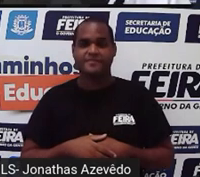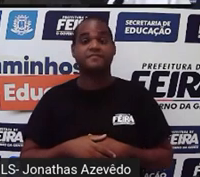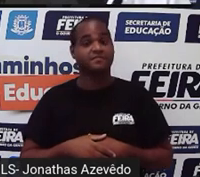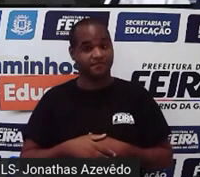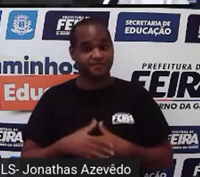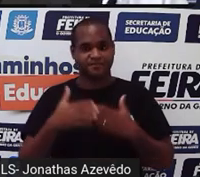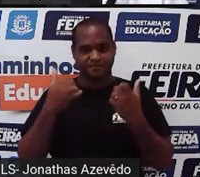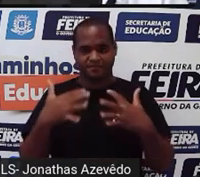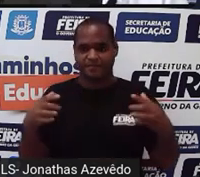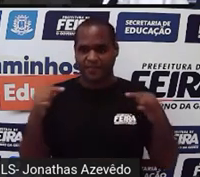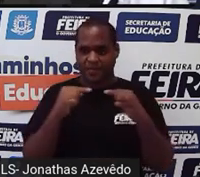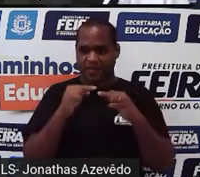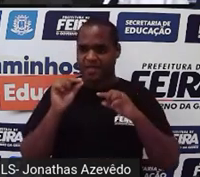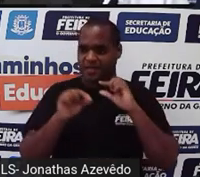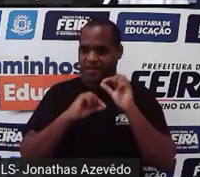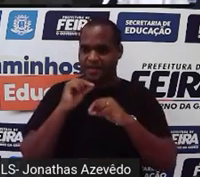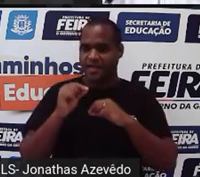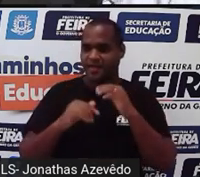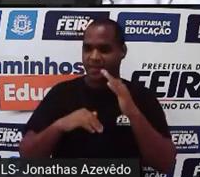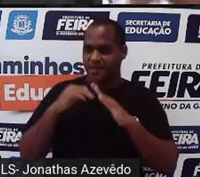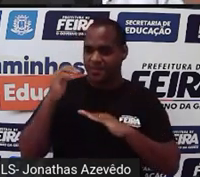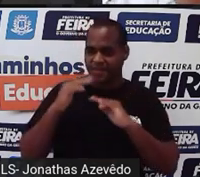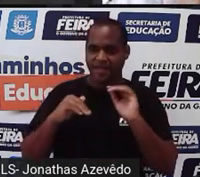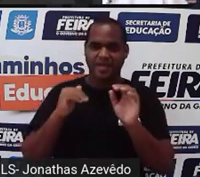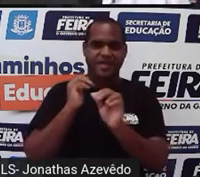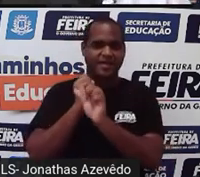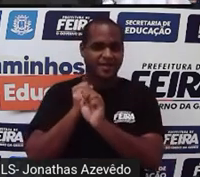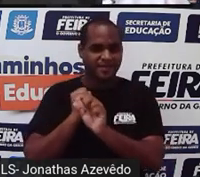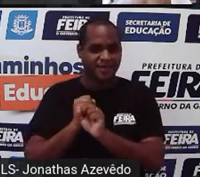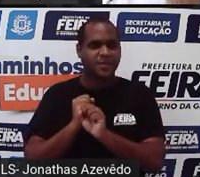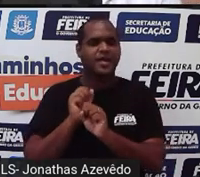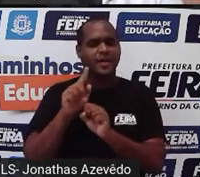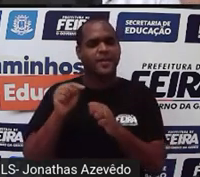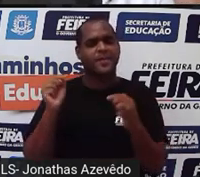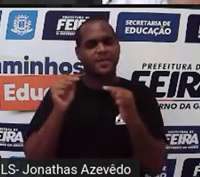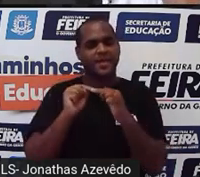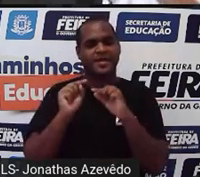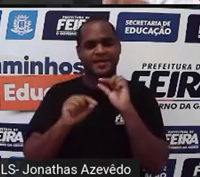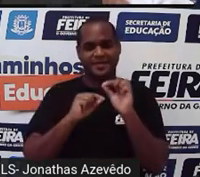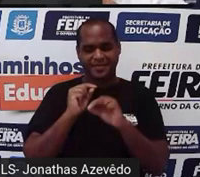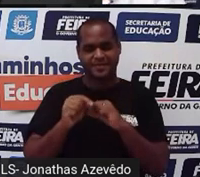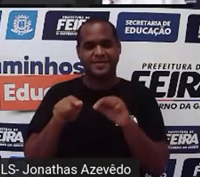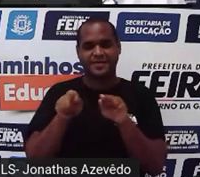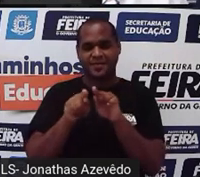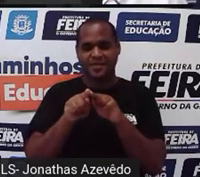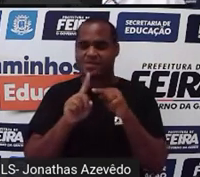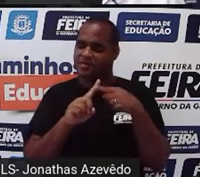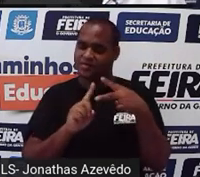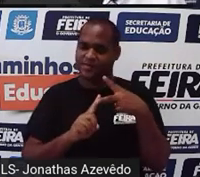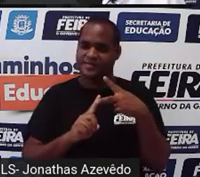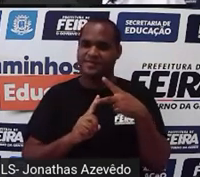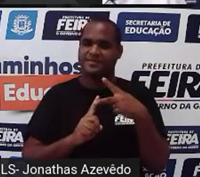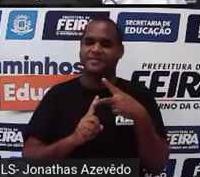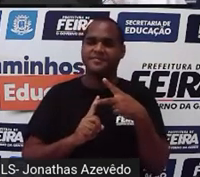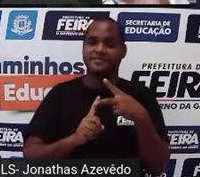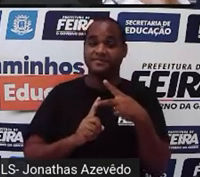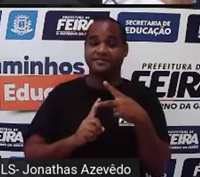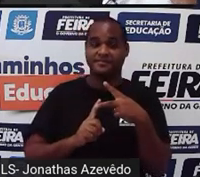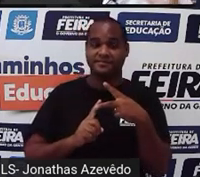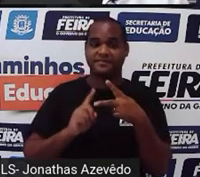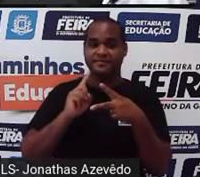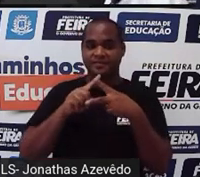vamos aplicar o método da adição e prática esse método também a gente tem dois passos Tá bom